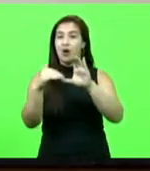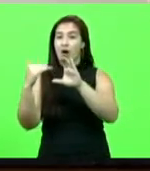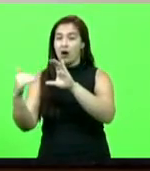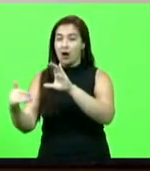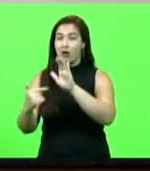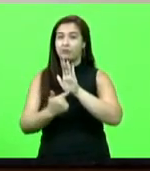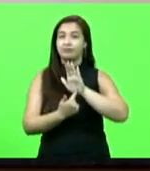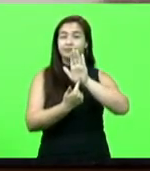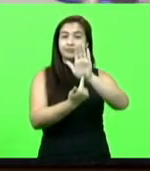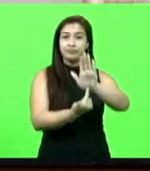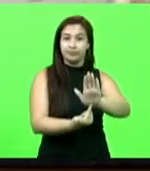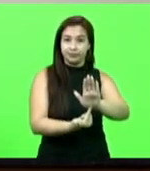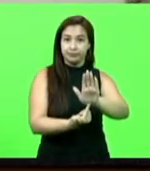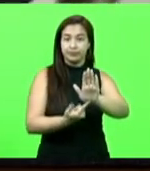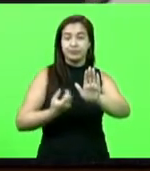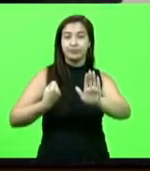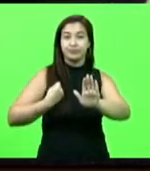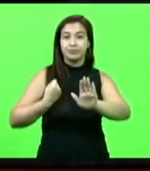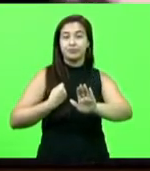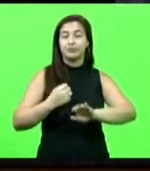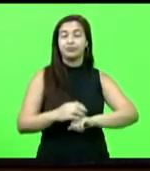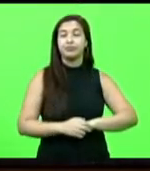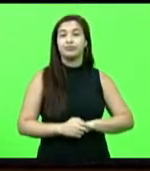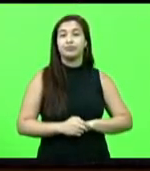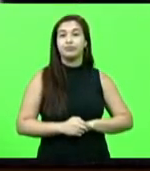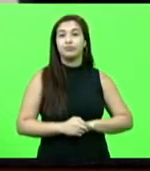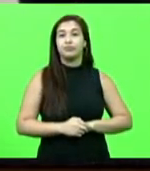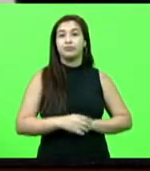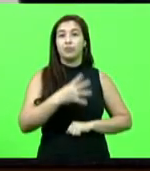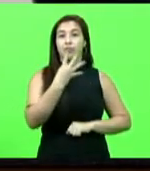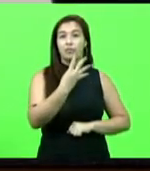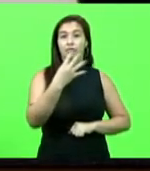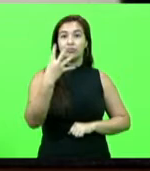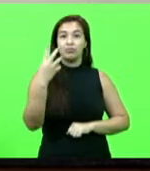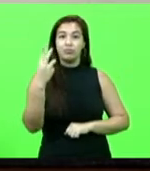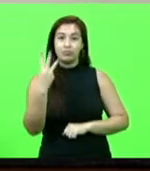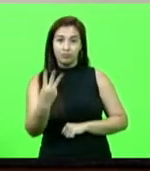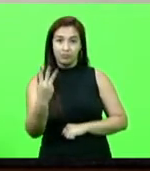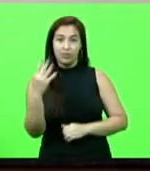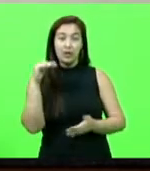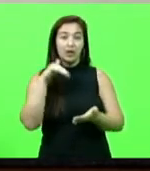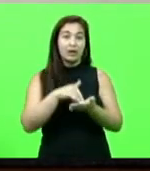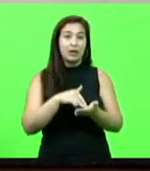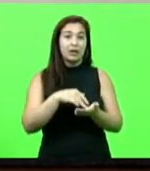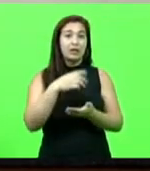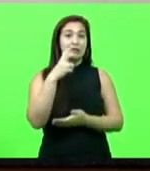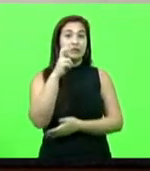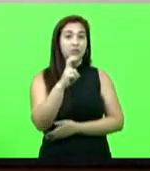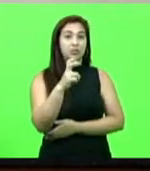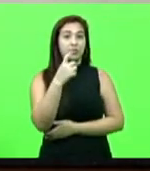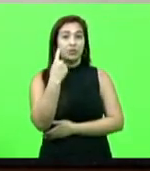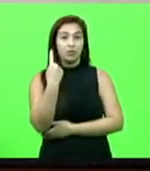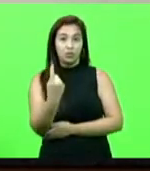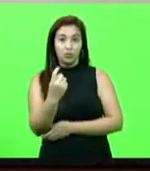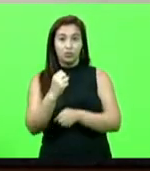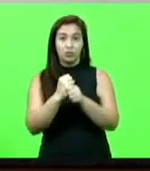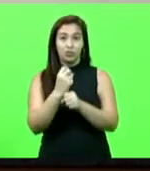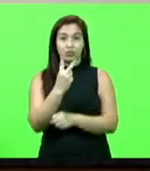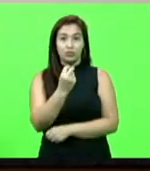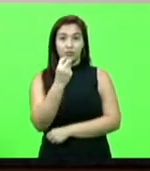destinatários as indicações nº 43 a 51, 2022.